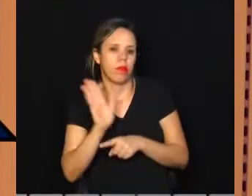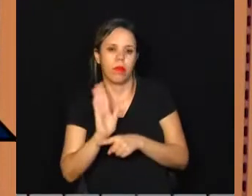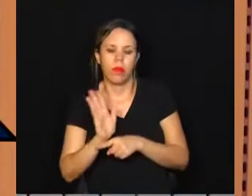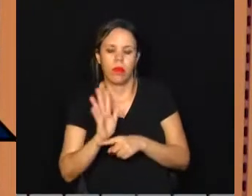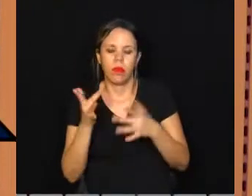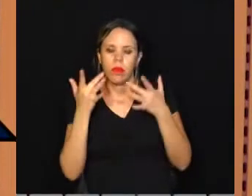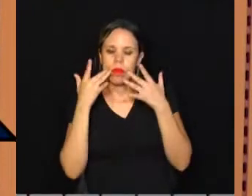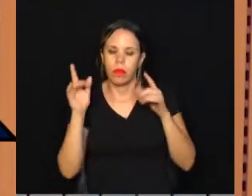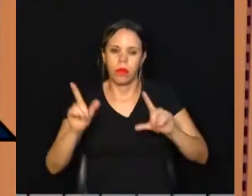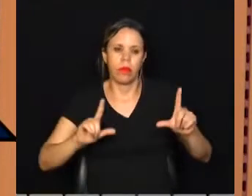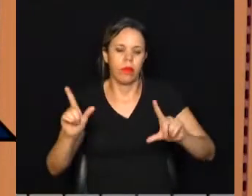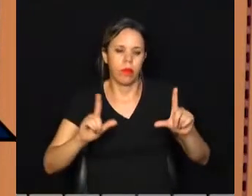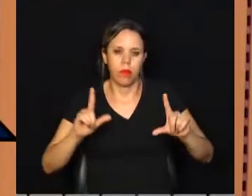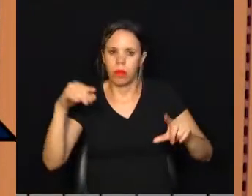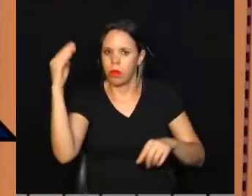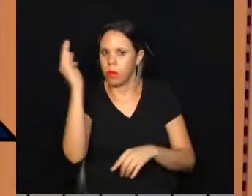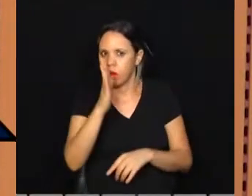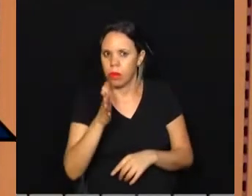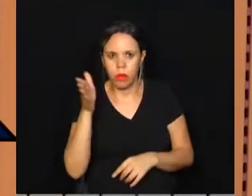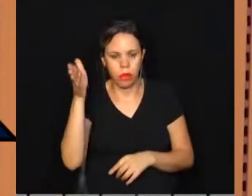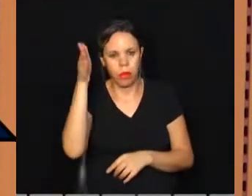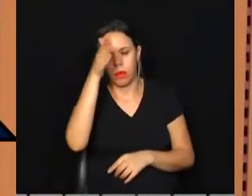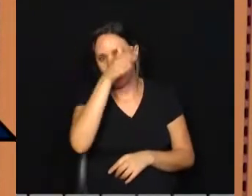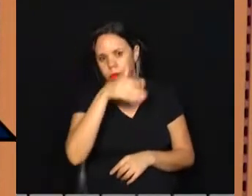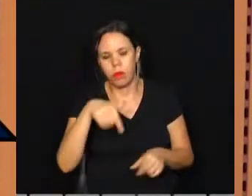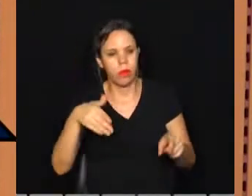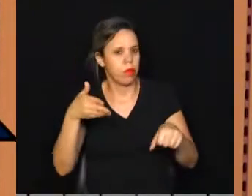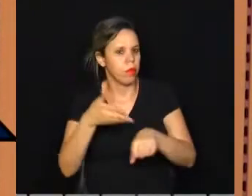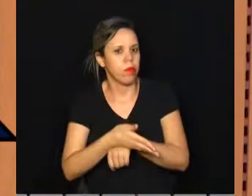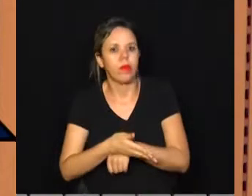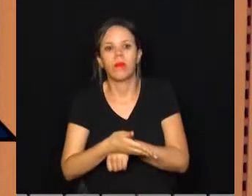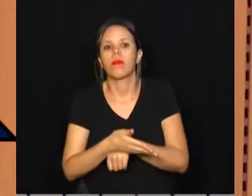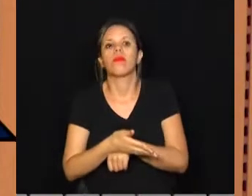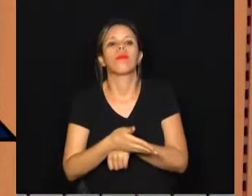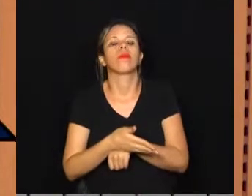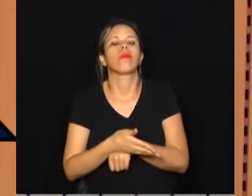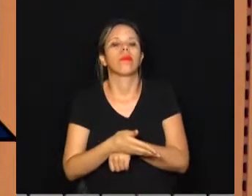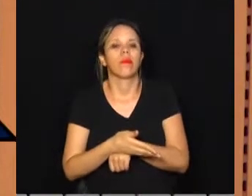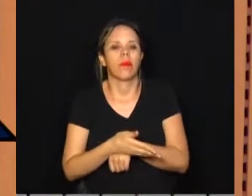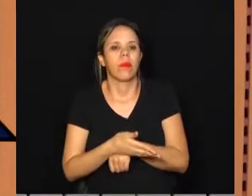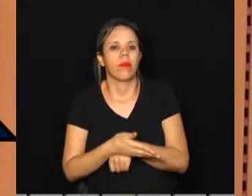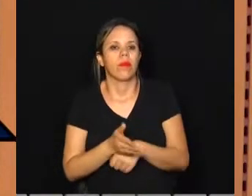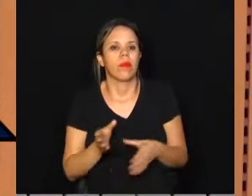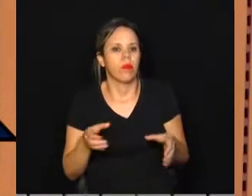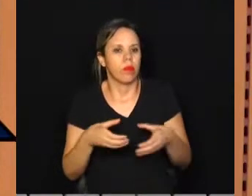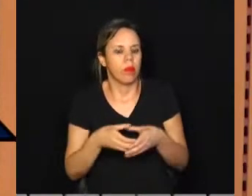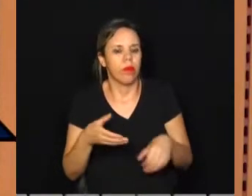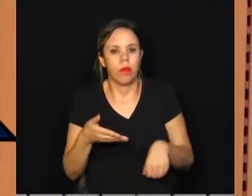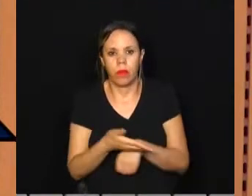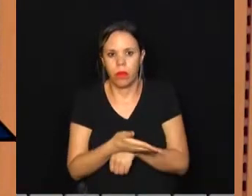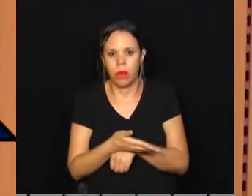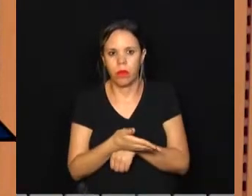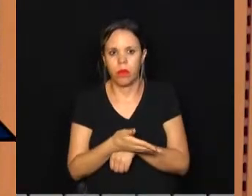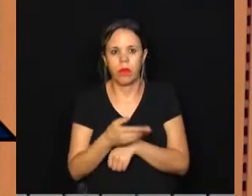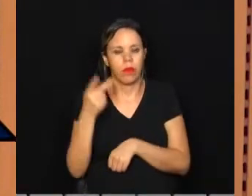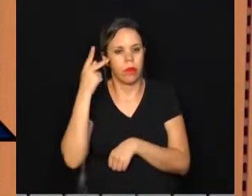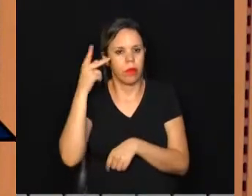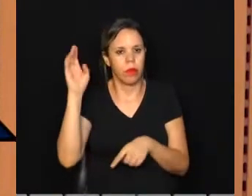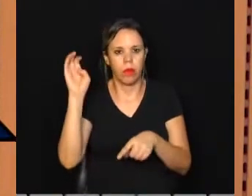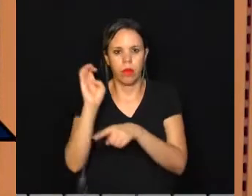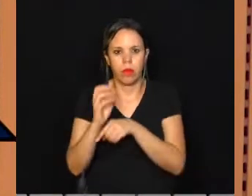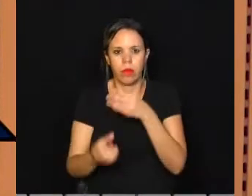em todo o Brasil, integra o Fórum de Cultura do Litoral Interior Grande São Paulo desde a fundação